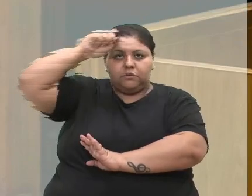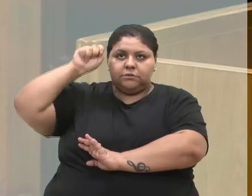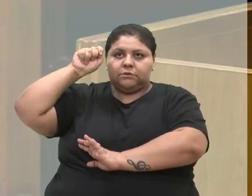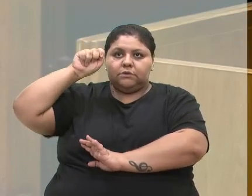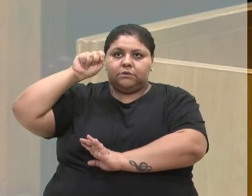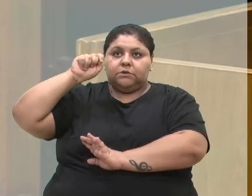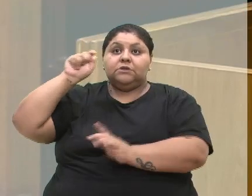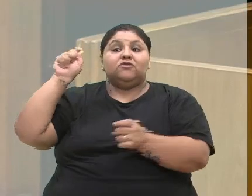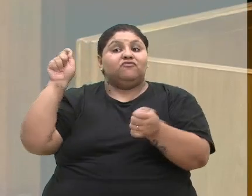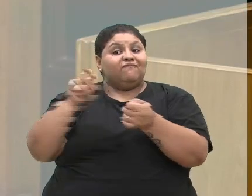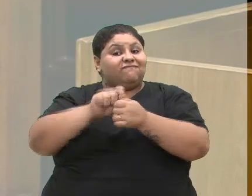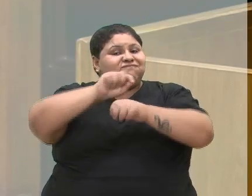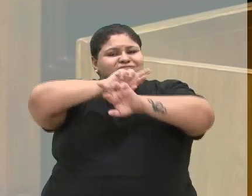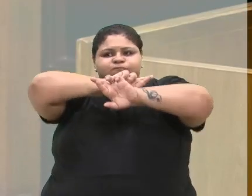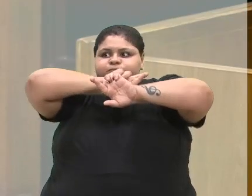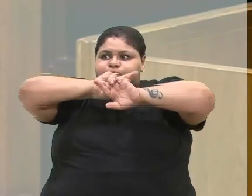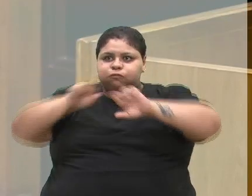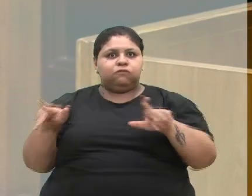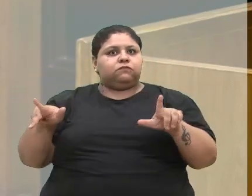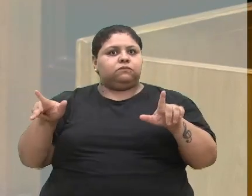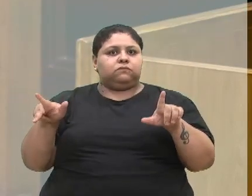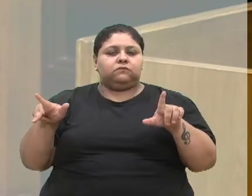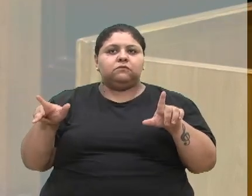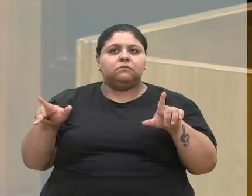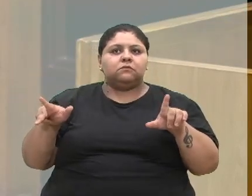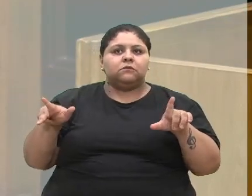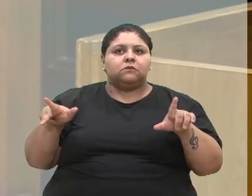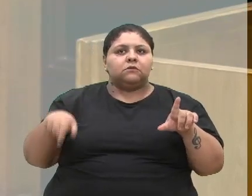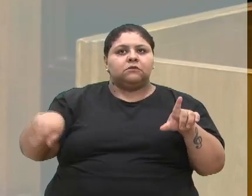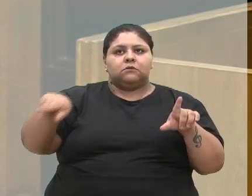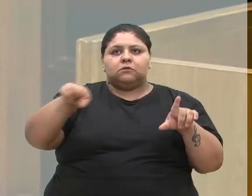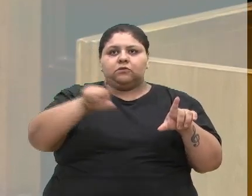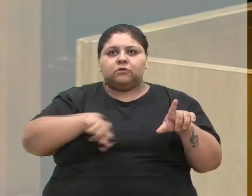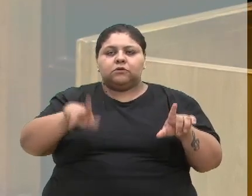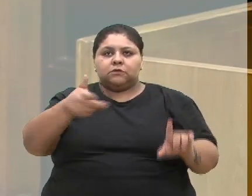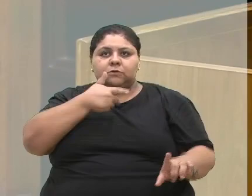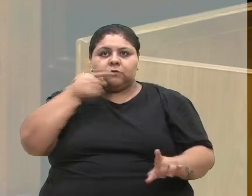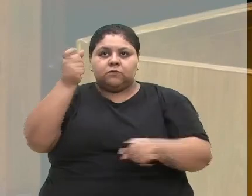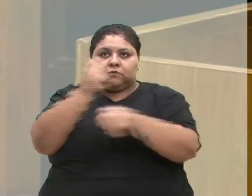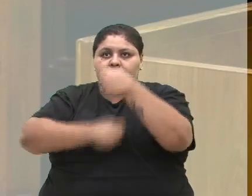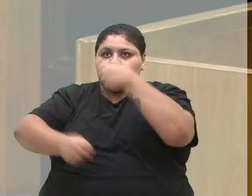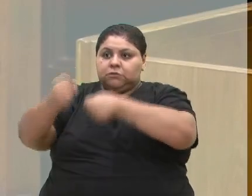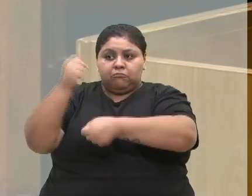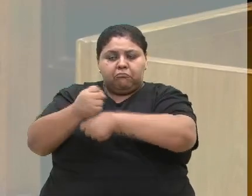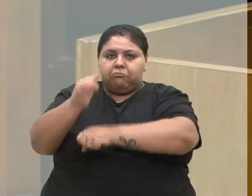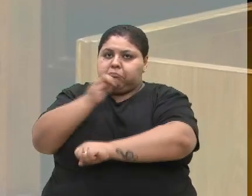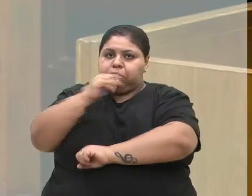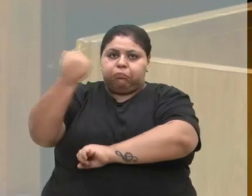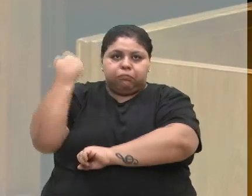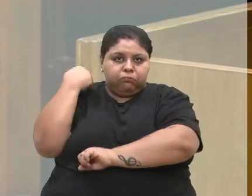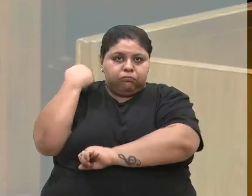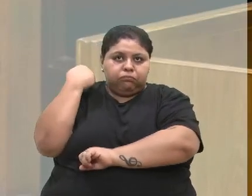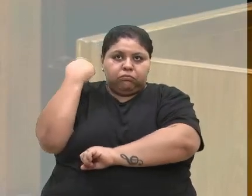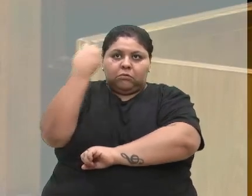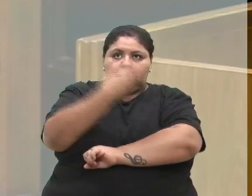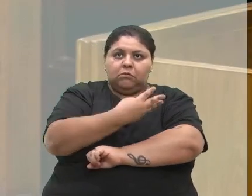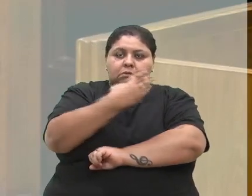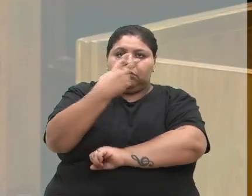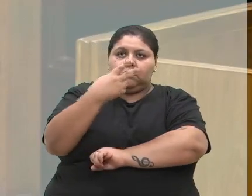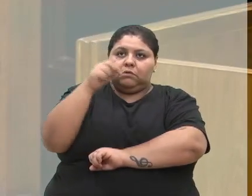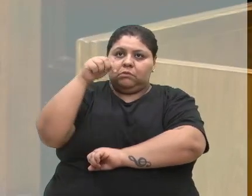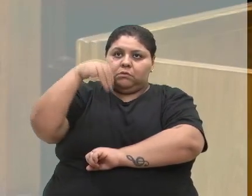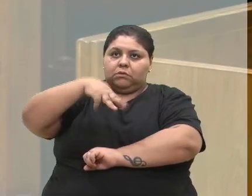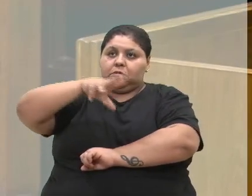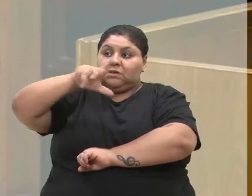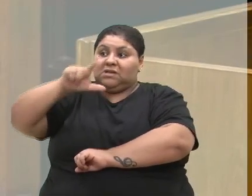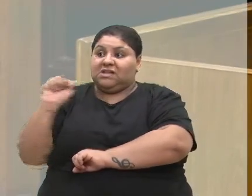faz uma diferença absurda. Nós estamos falando do ano passado, por exemplo, quando 32 milhões de reais,